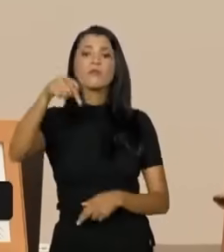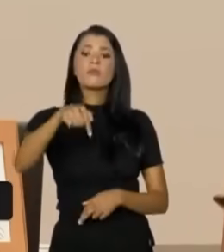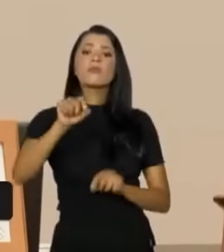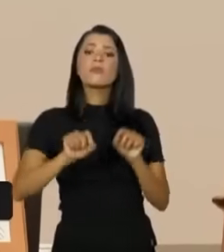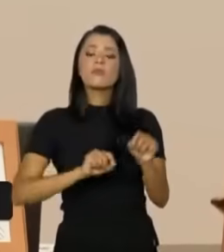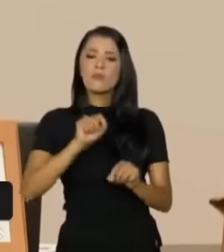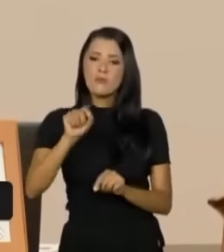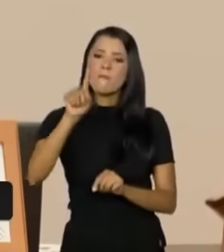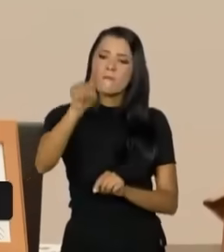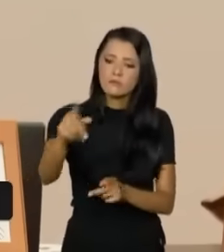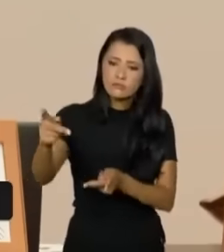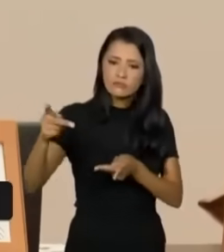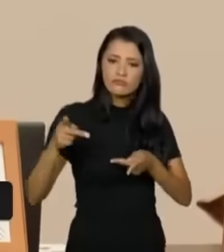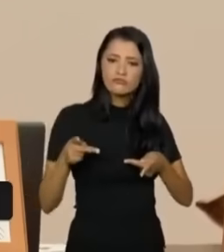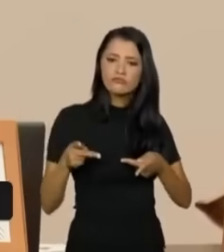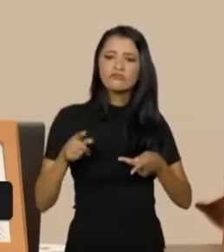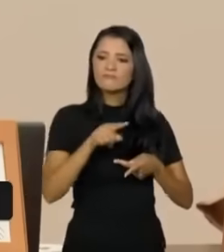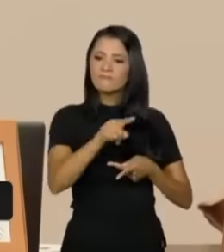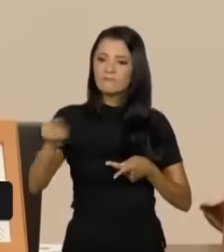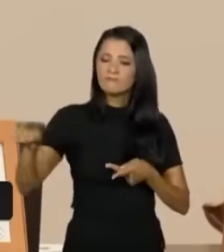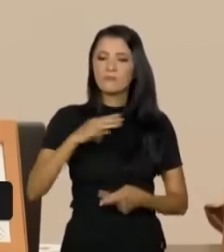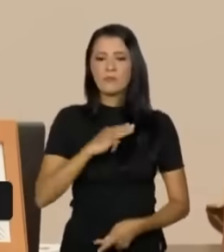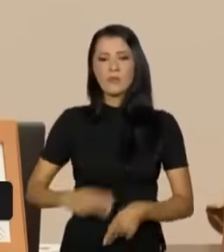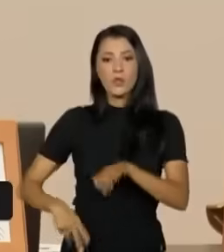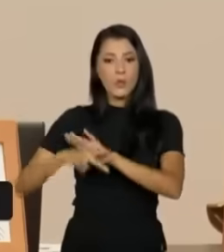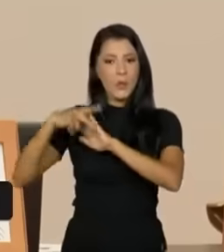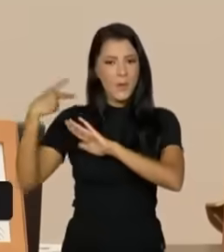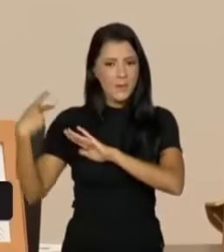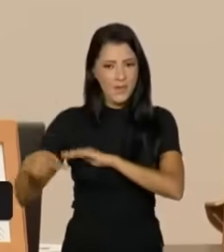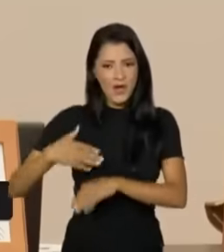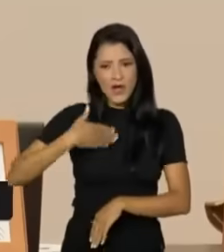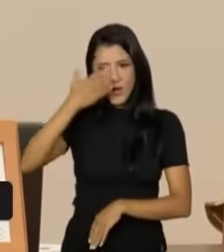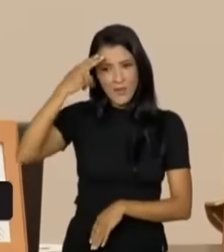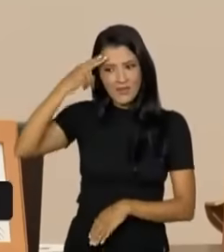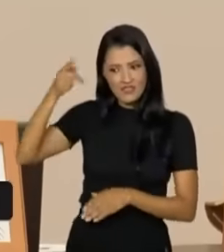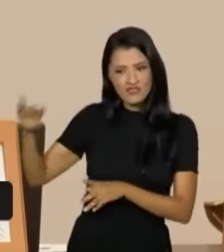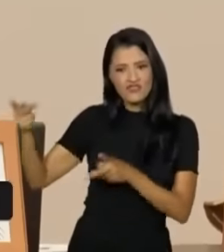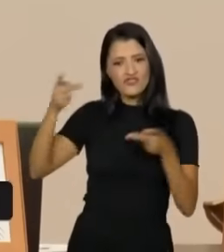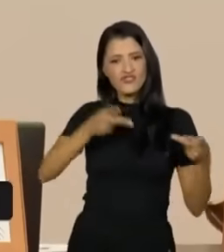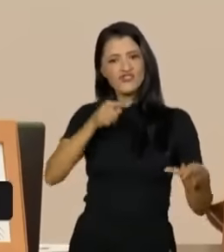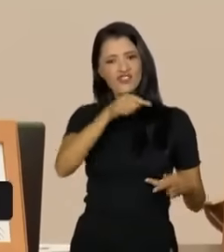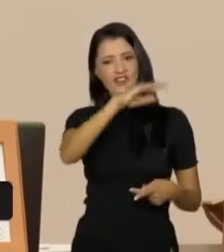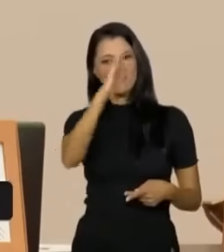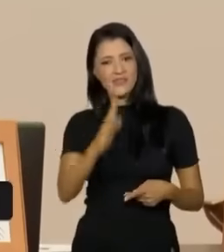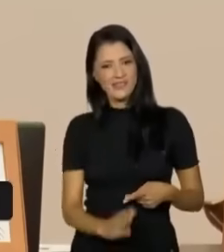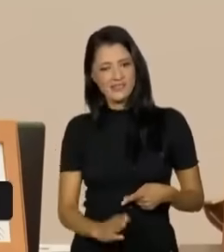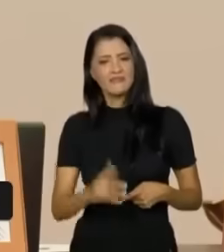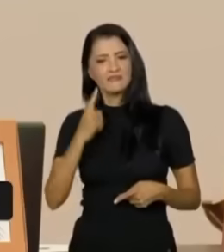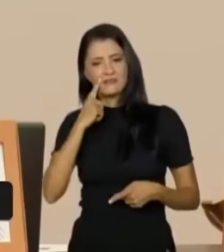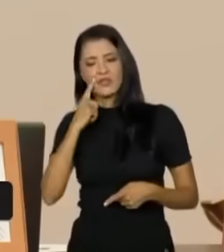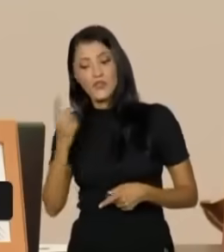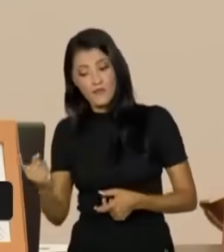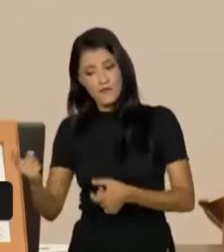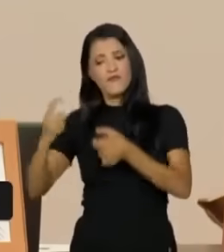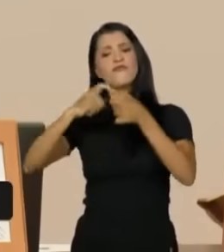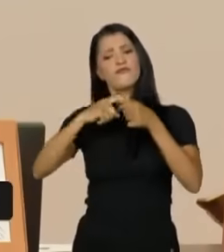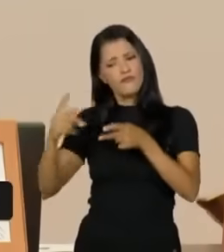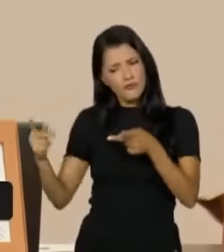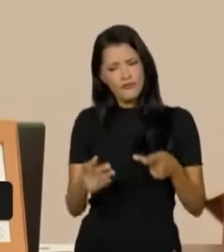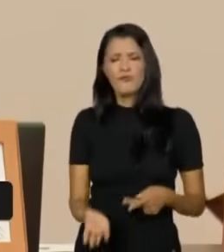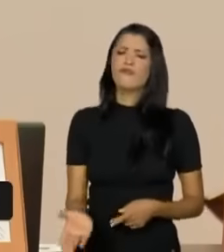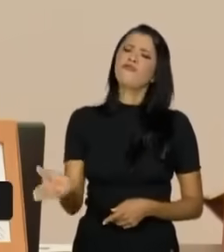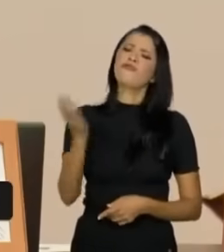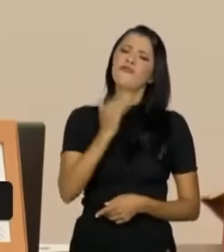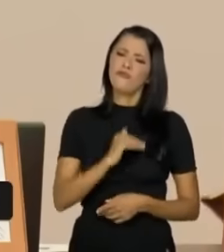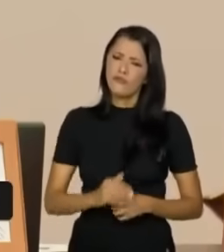é um convite aos ministros da Arábia Saudita que já foram ao Brasil, voltaram a visitar o Brasil. É